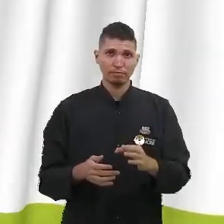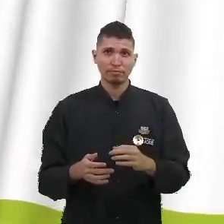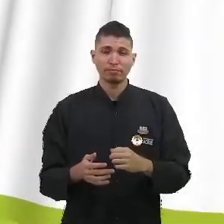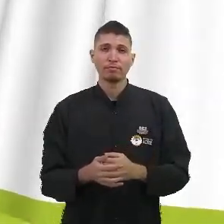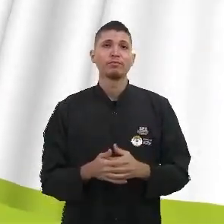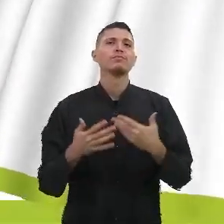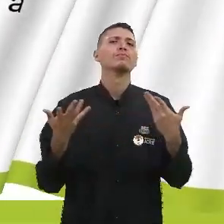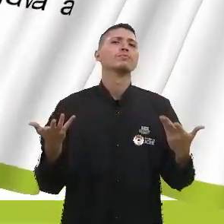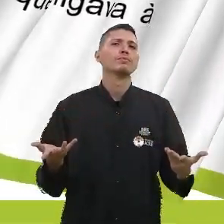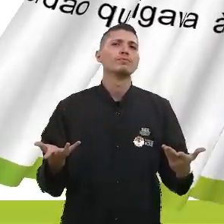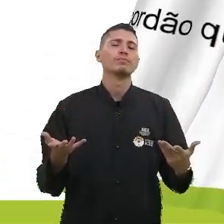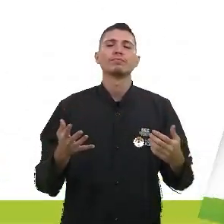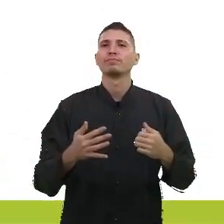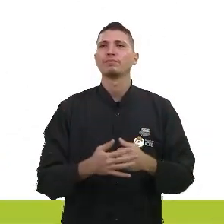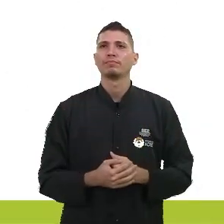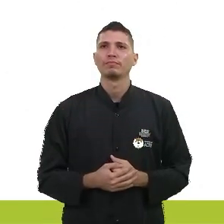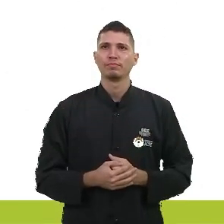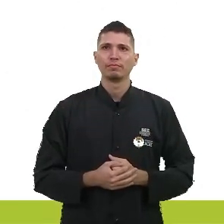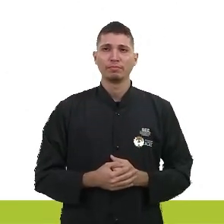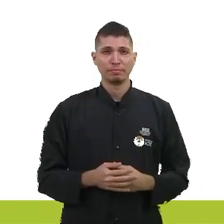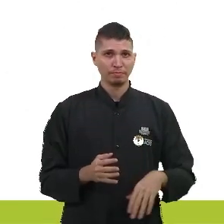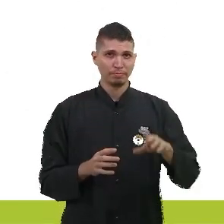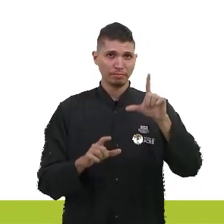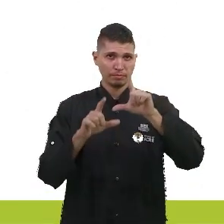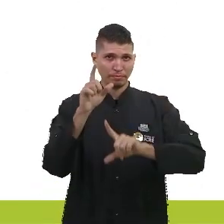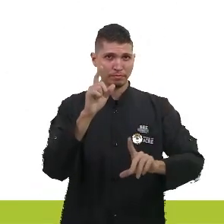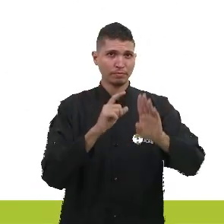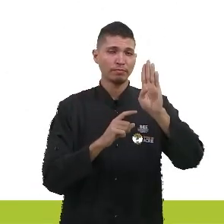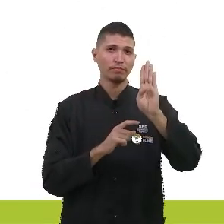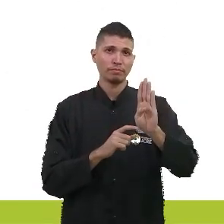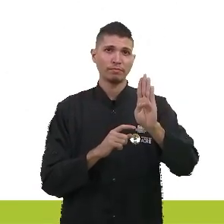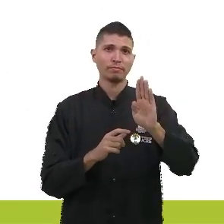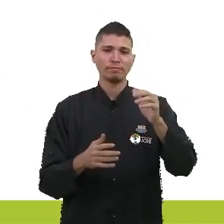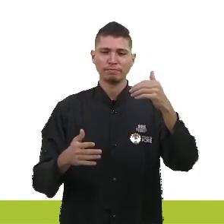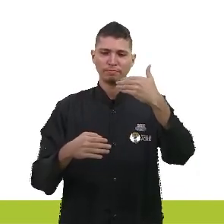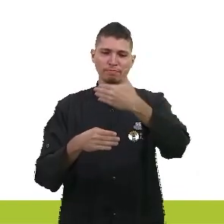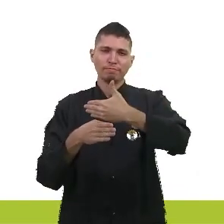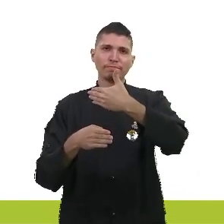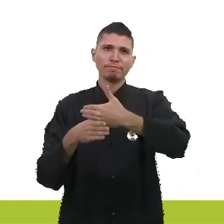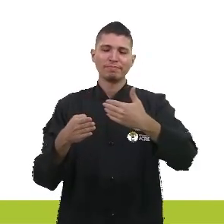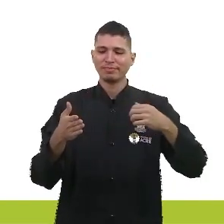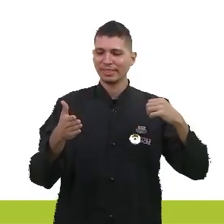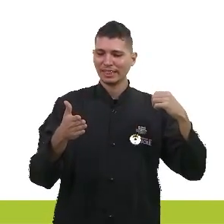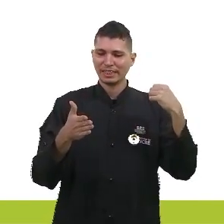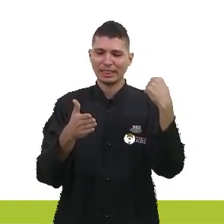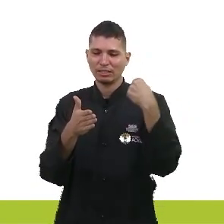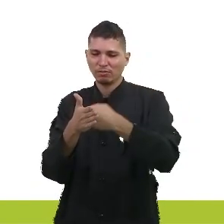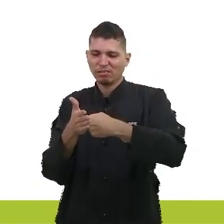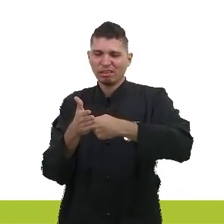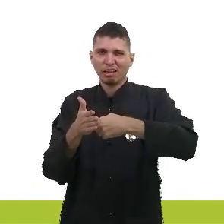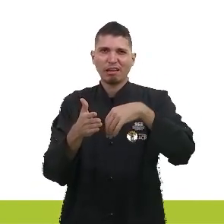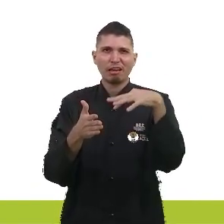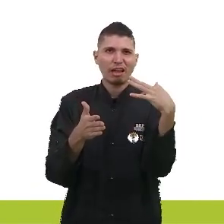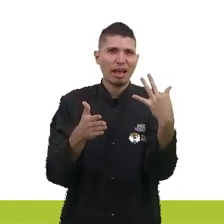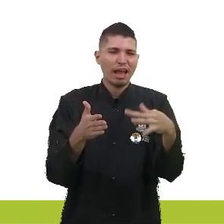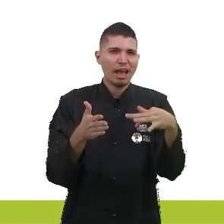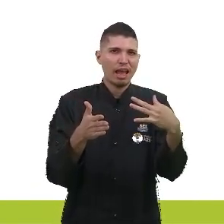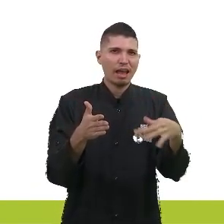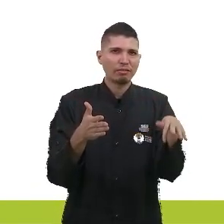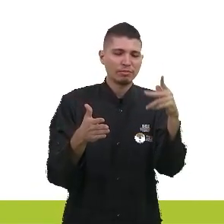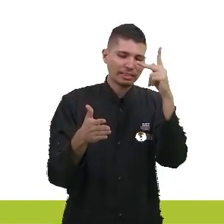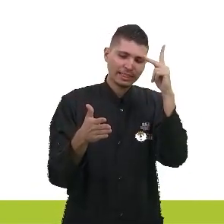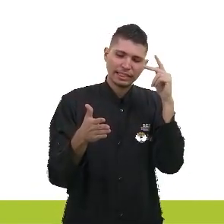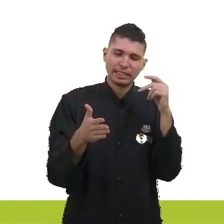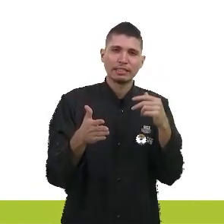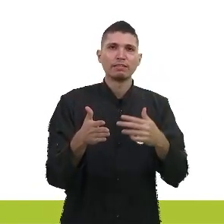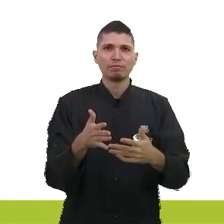Olha só, um fundozinho aí. Letra B, machucar-nos quando batemos em uma parede. Porque aqui no caso nós vamos ter